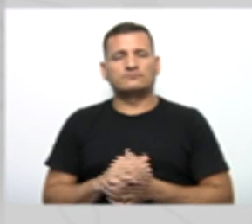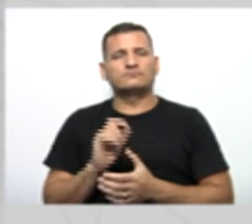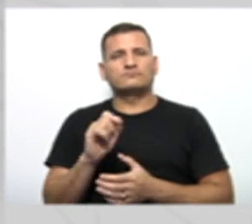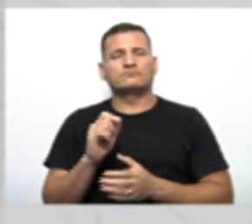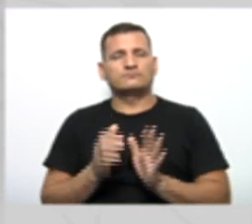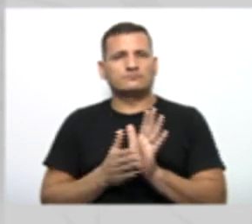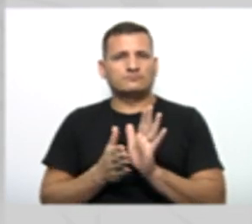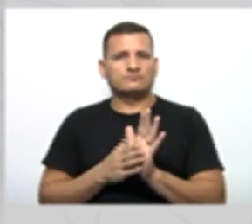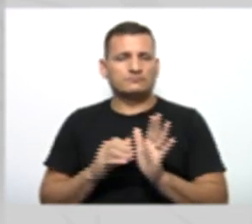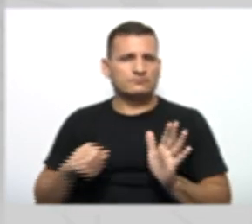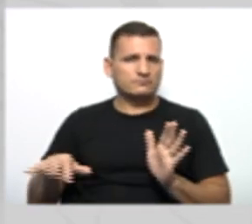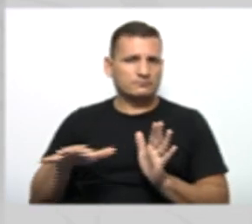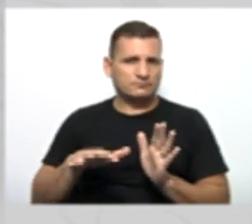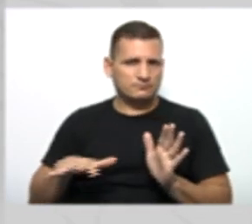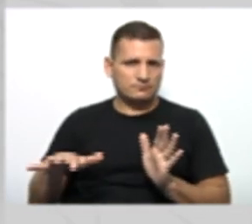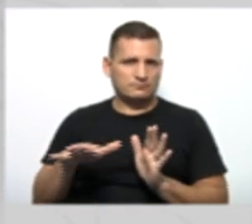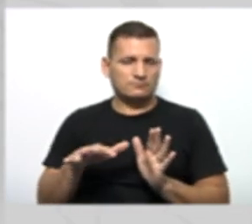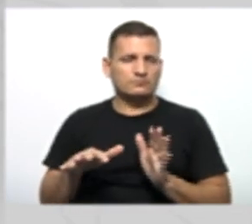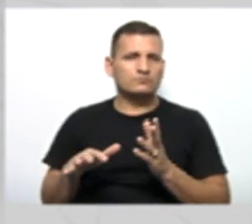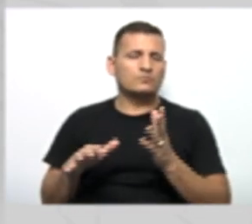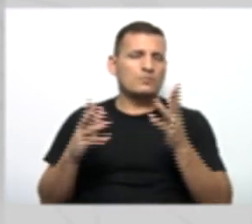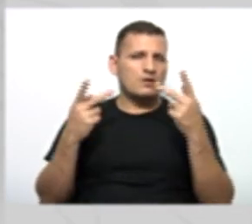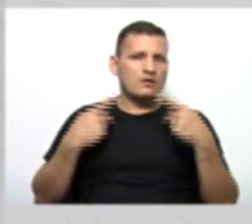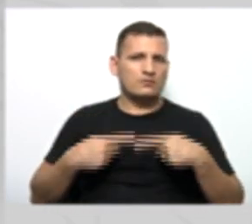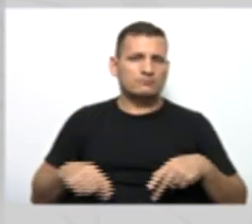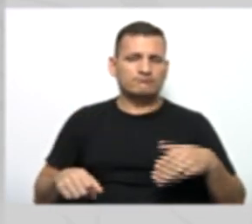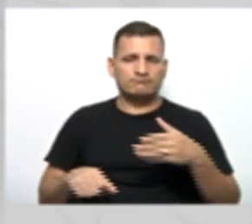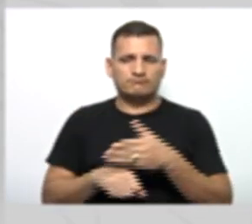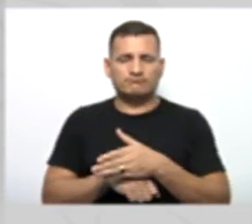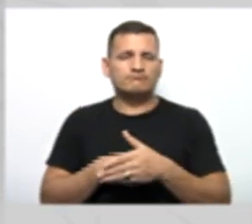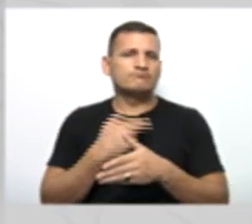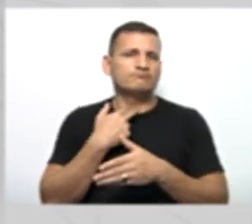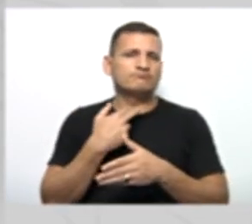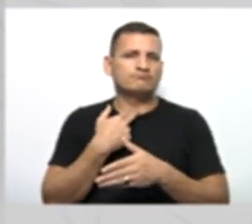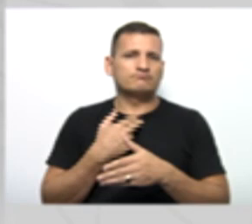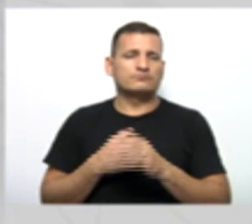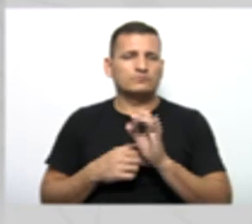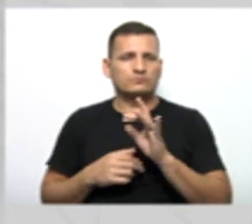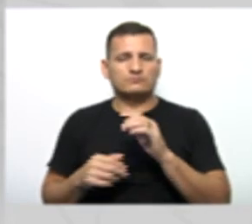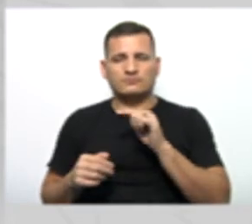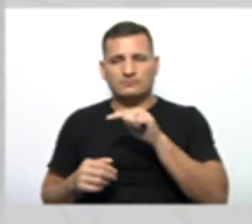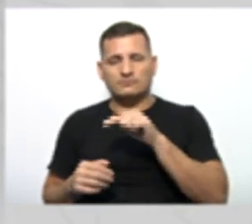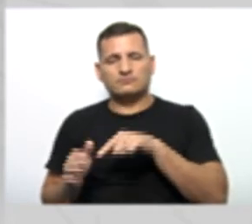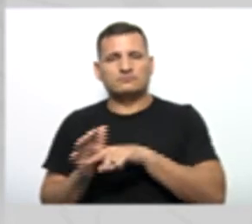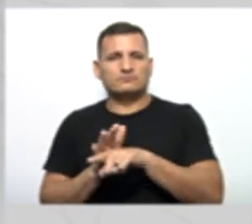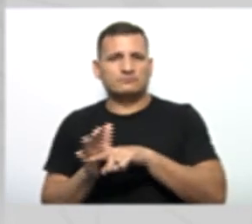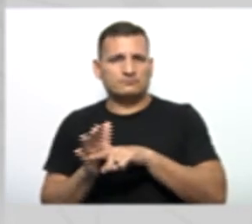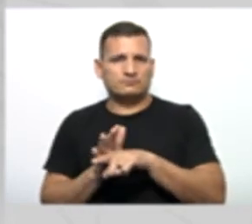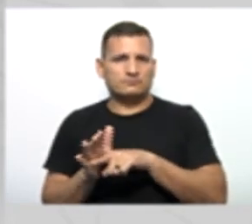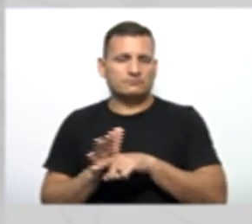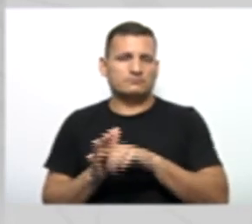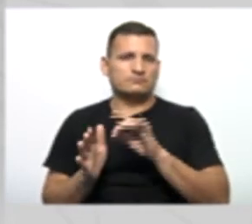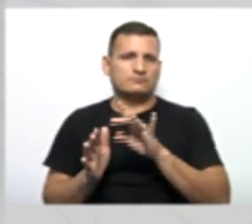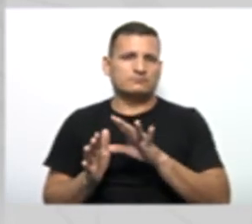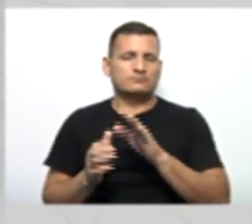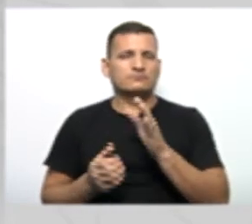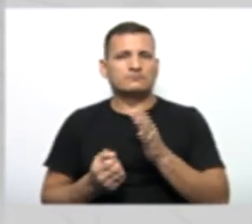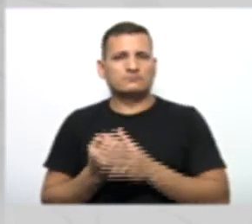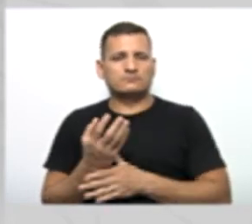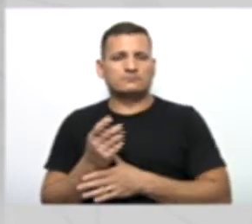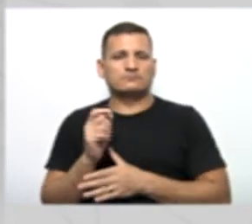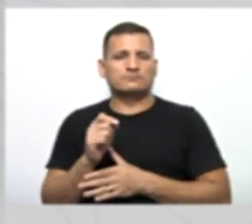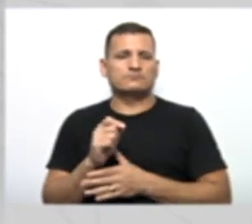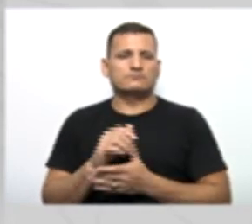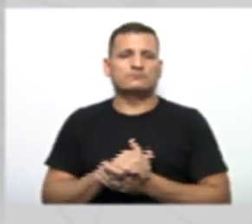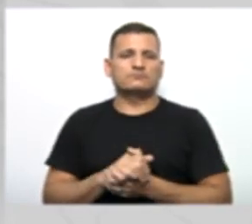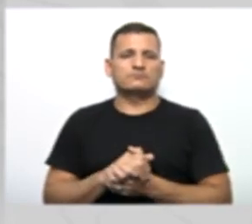espaço intocado pelo homem para a realização de pesquisas e a proteção da natureza, foram criadas as unidades de proteção